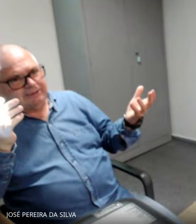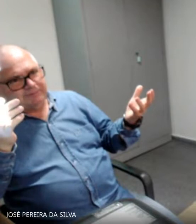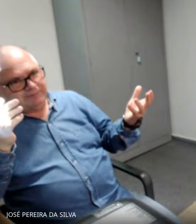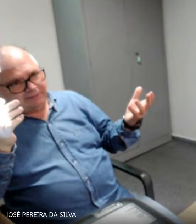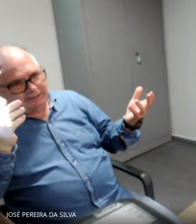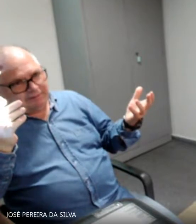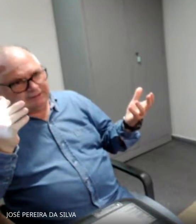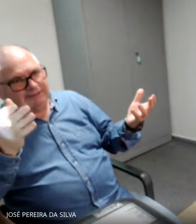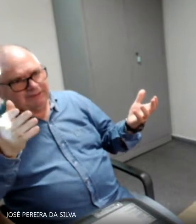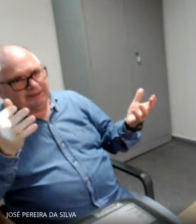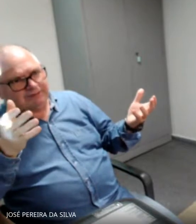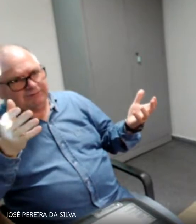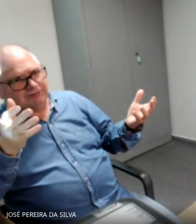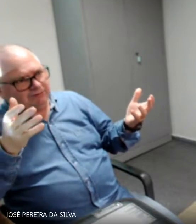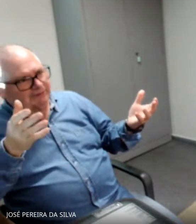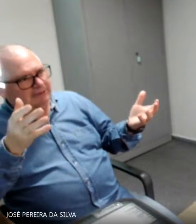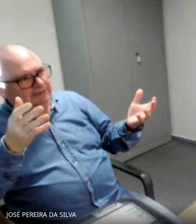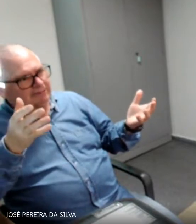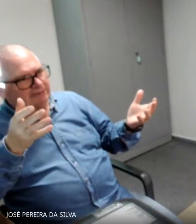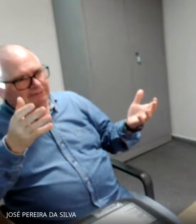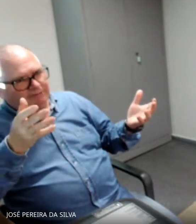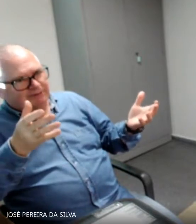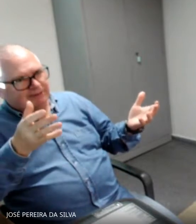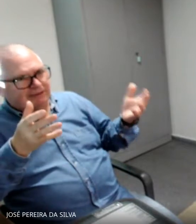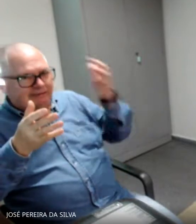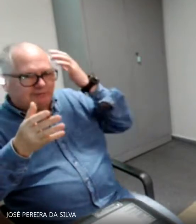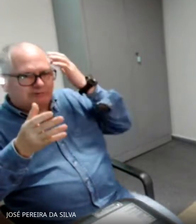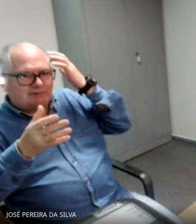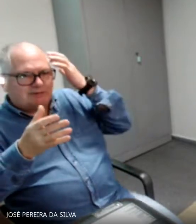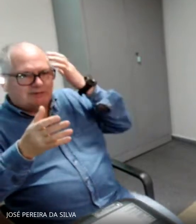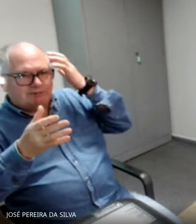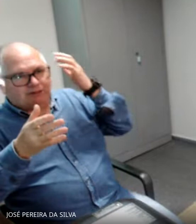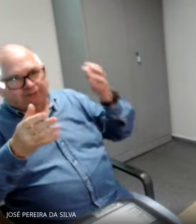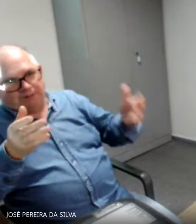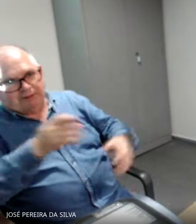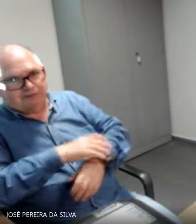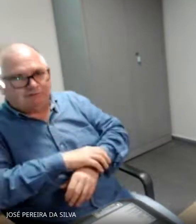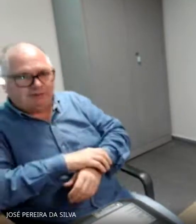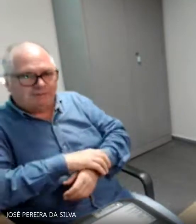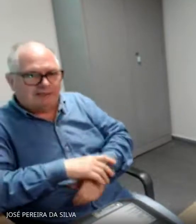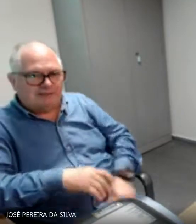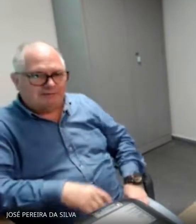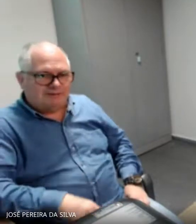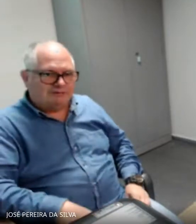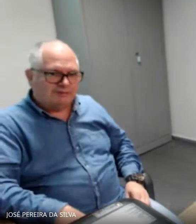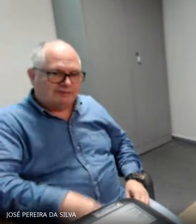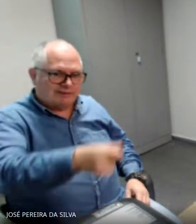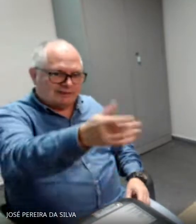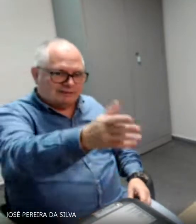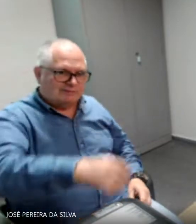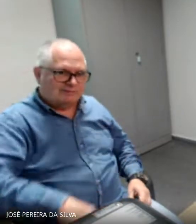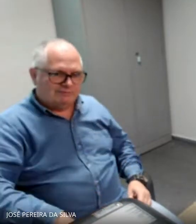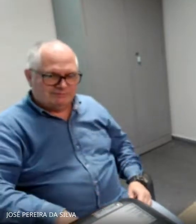espírita, temos esse dever, essa função de fazer isso, né? Para atender essa pessoa. Porque se for para nós fazer o curso de magnetismo aqui, só para nós